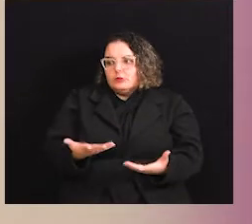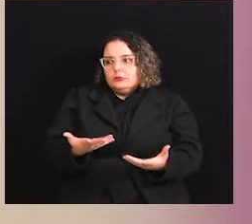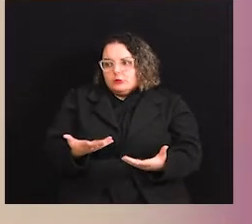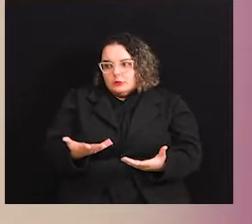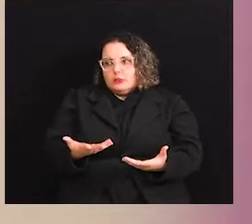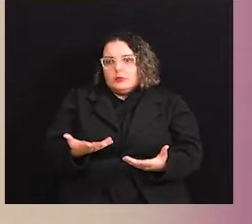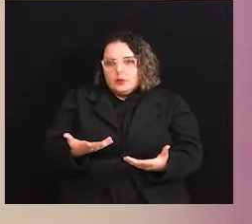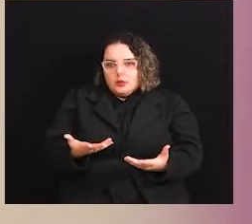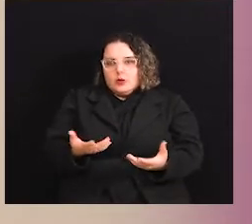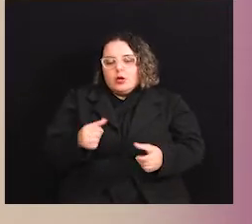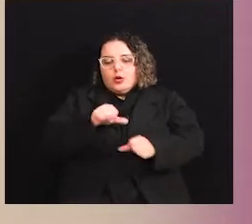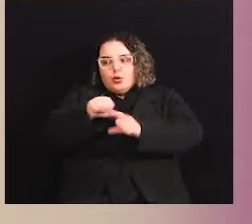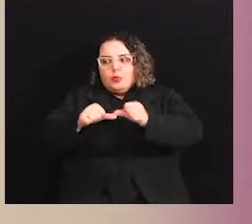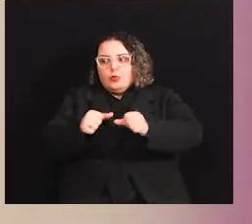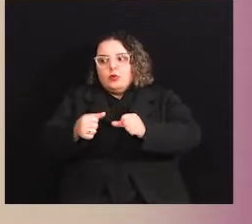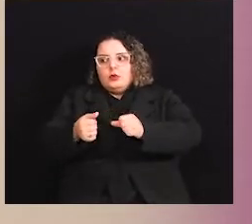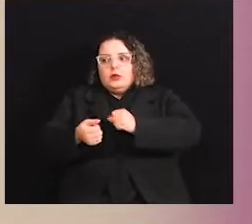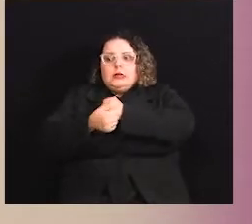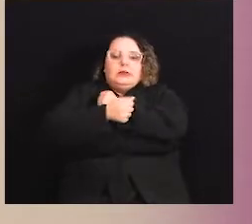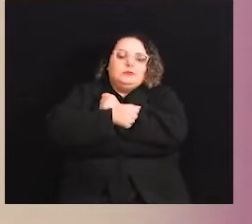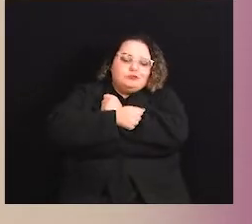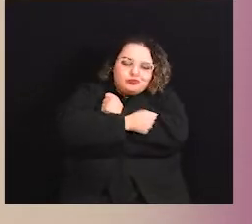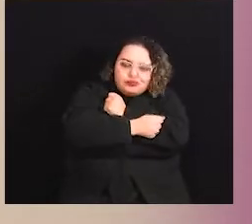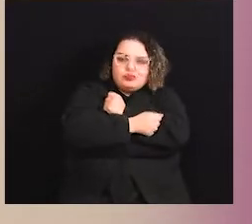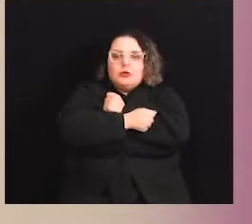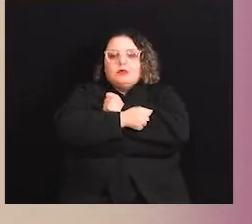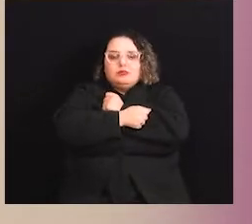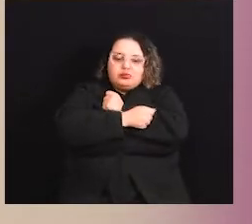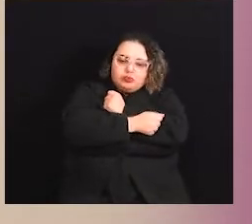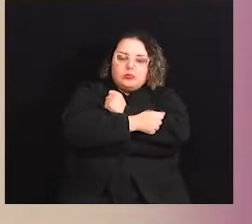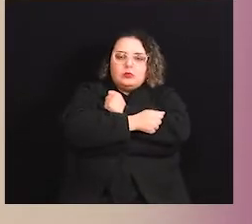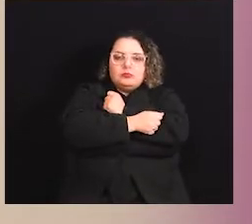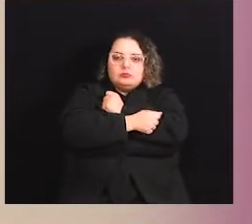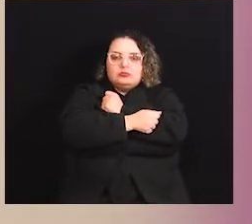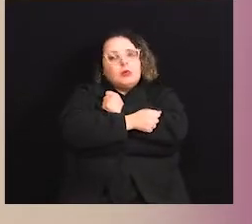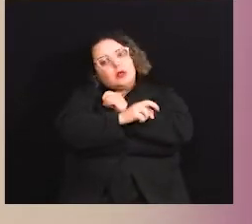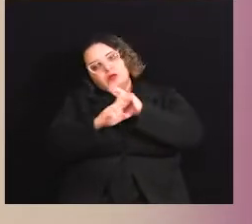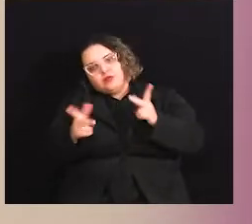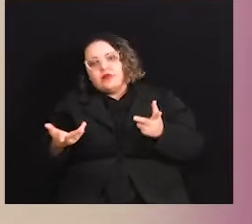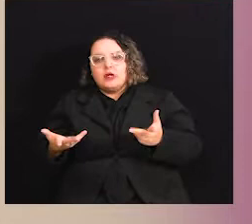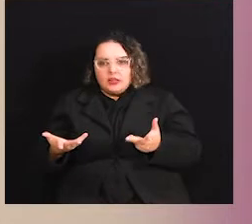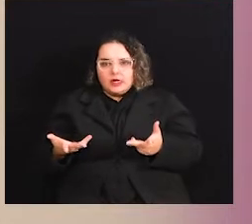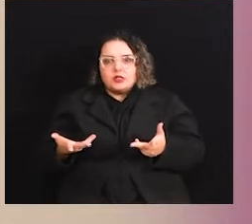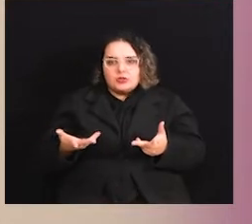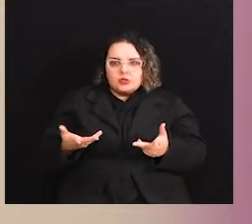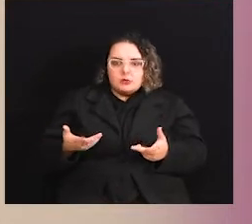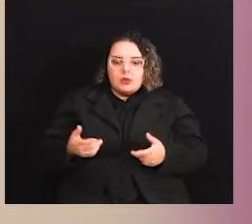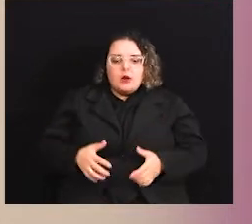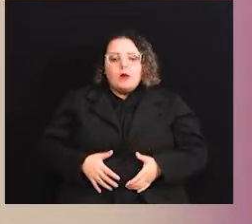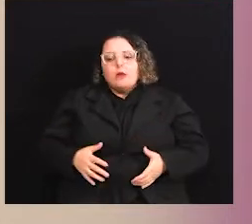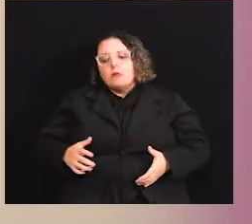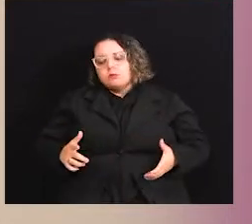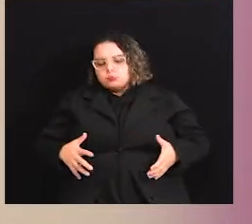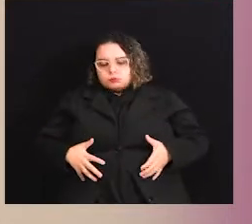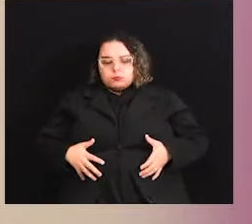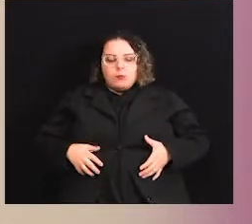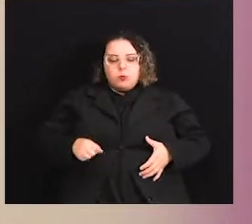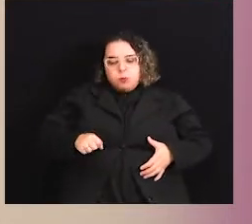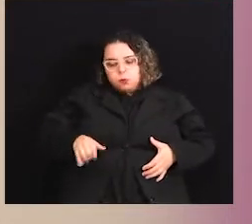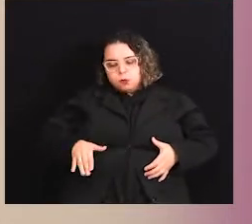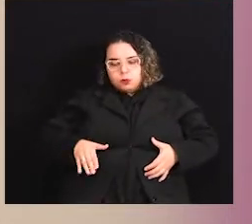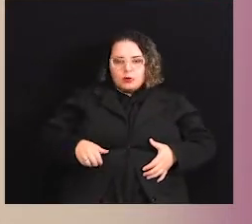mais comum do que o intestino preso como sintoma de intolerância. Mas, basicamente, aumento de gases, distensão